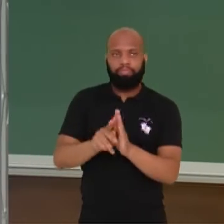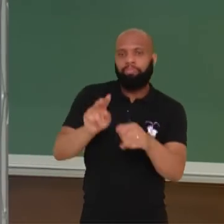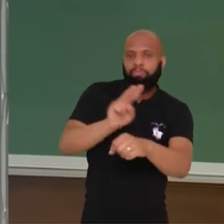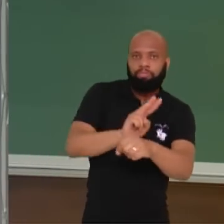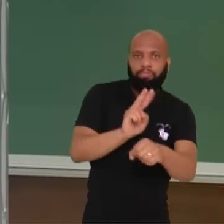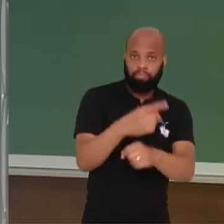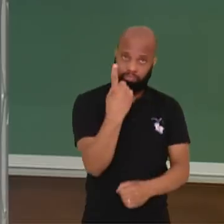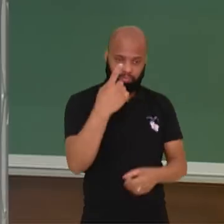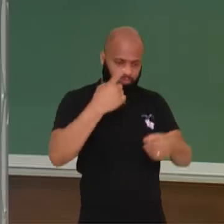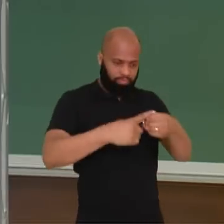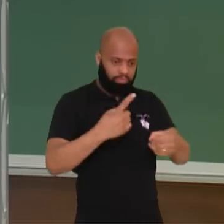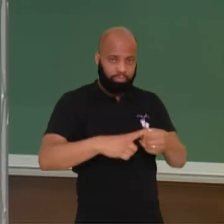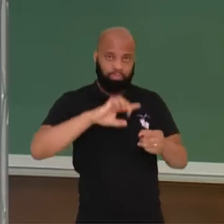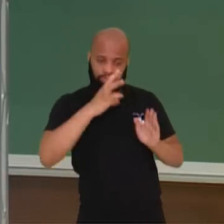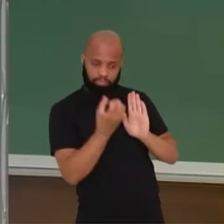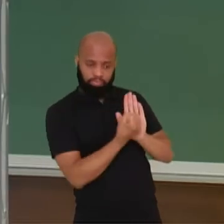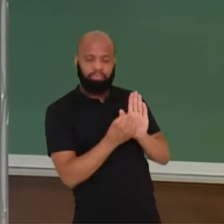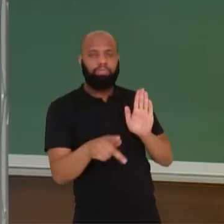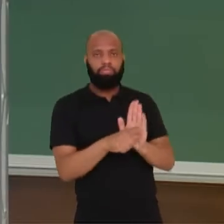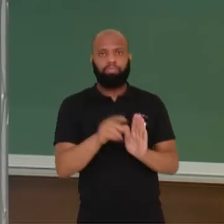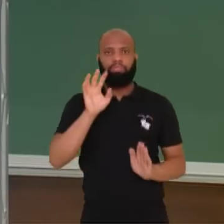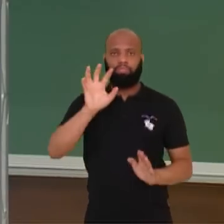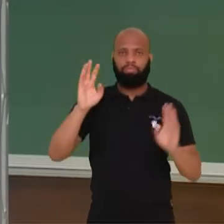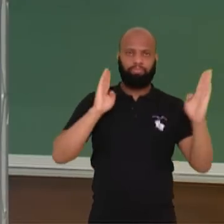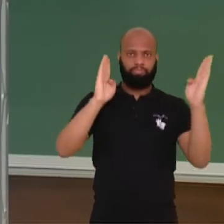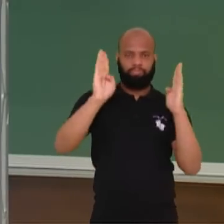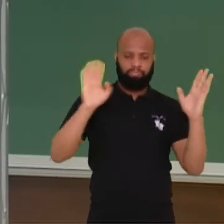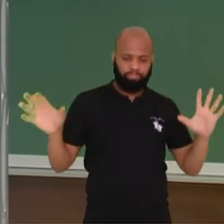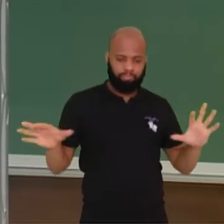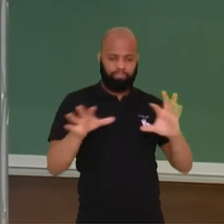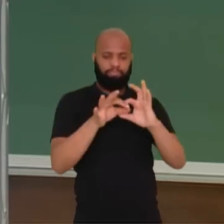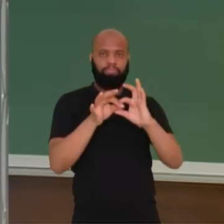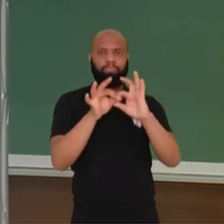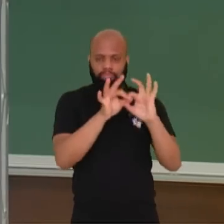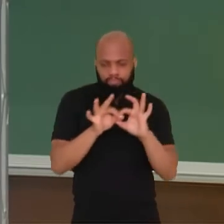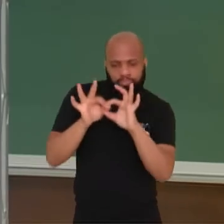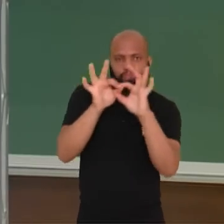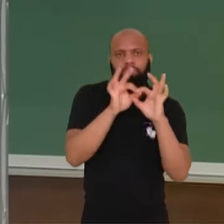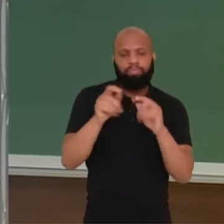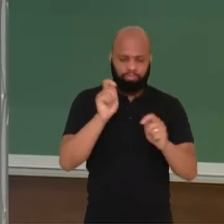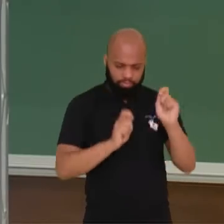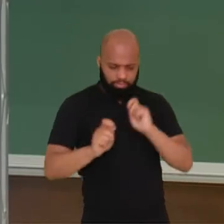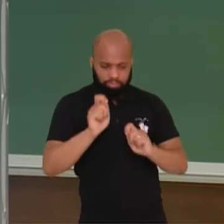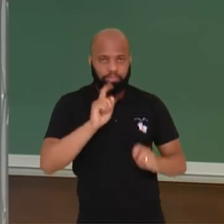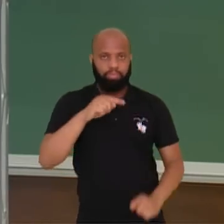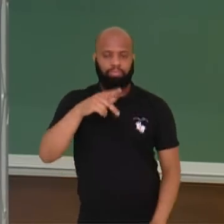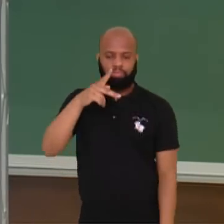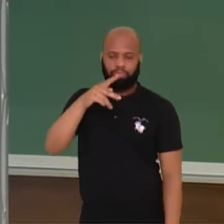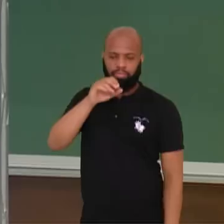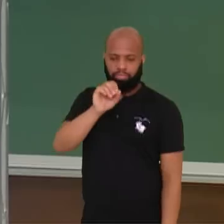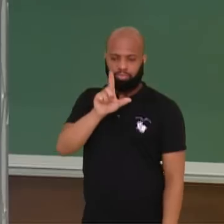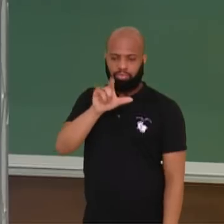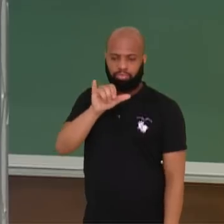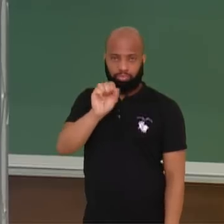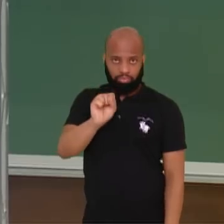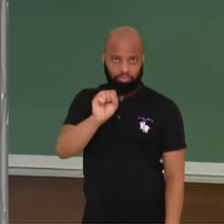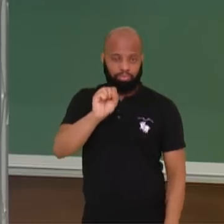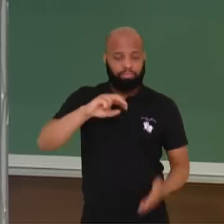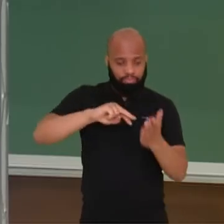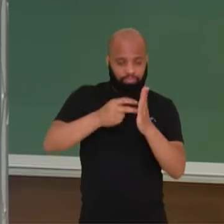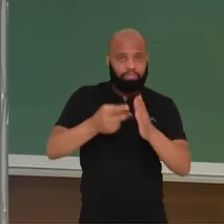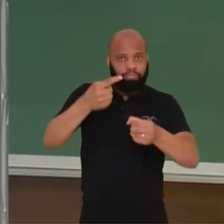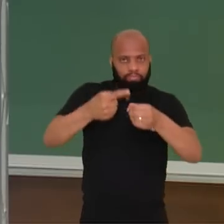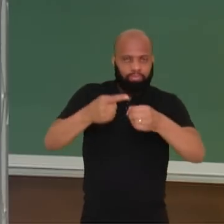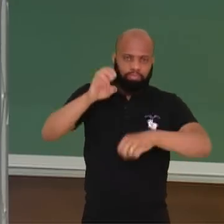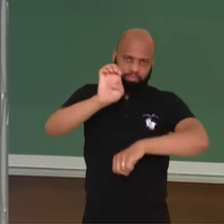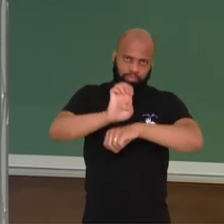eram um símbolo dessa unidade administrativa que nós chamamos de polis, as cidades-estado